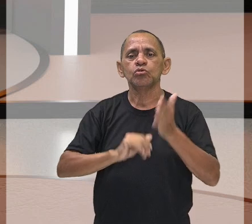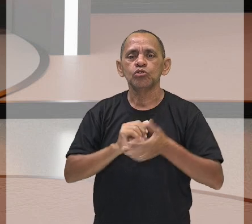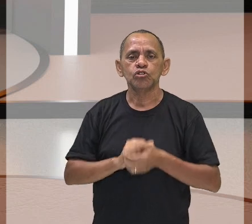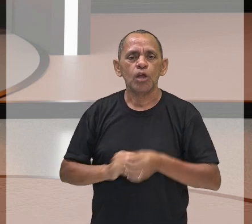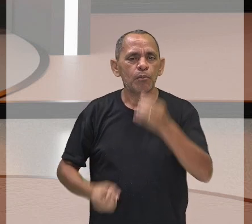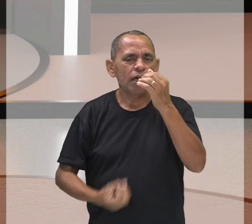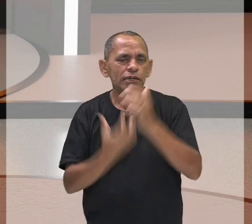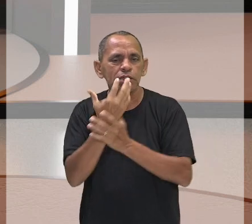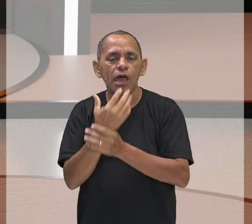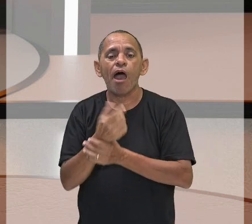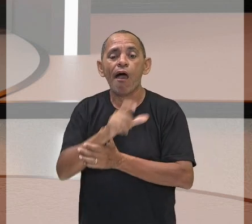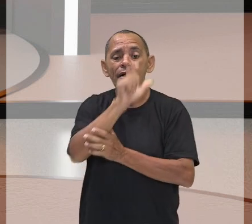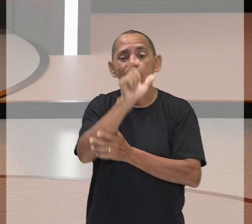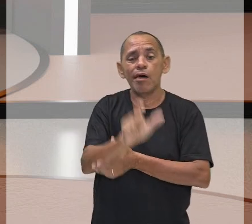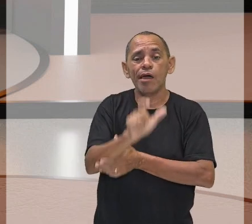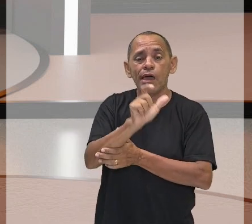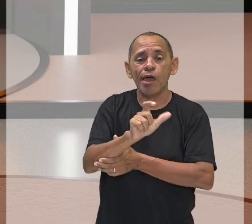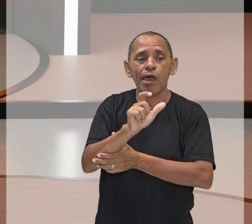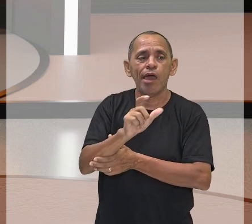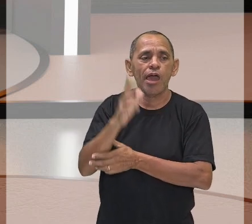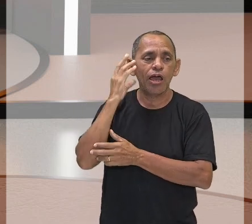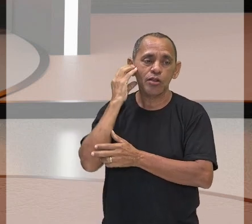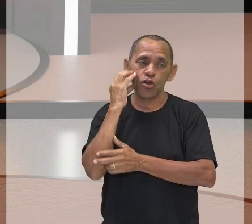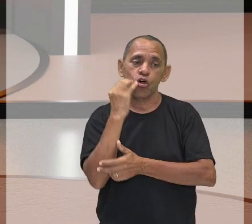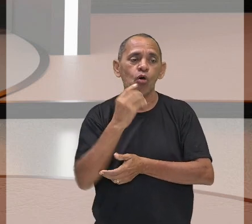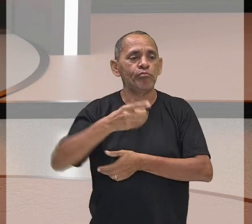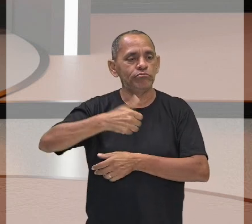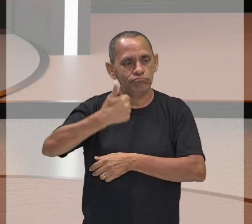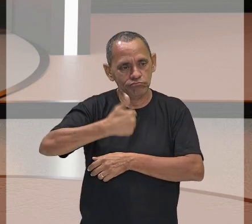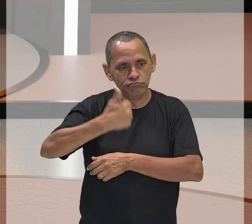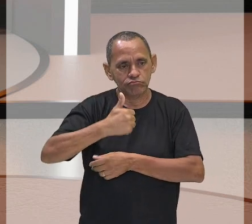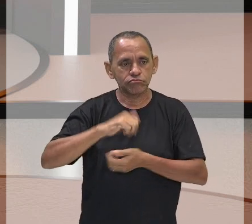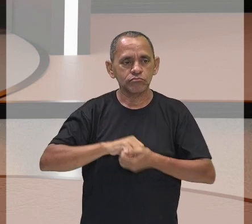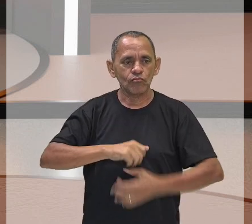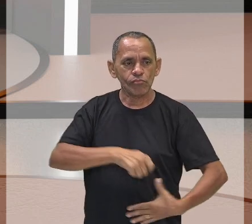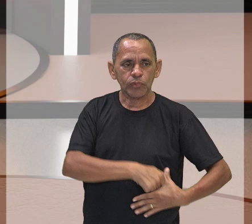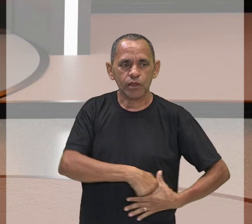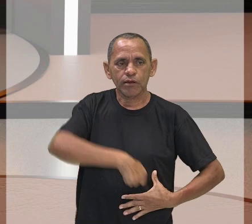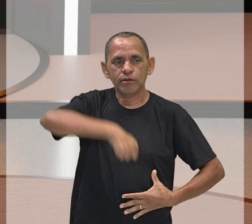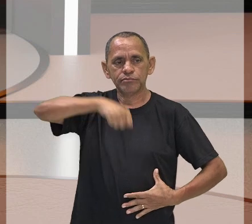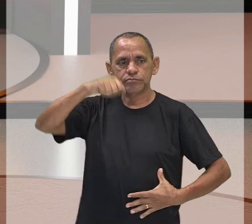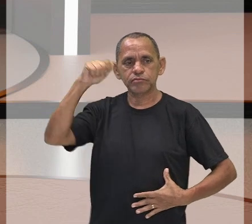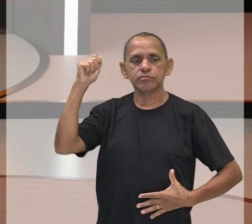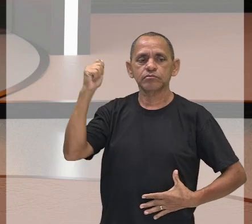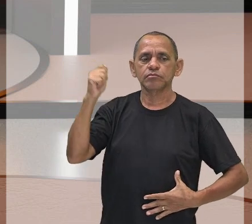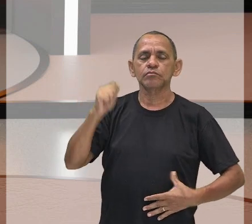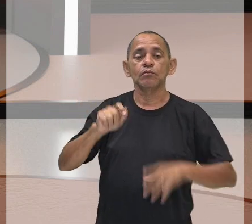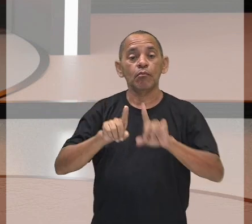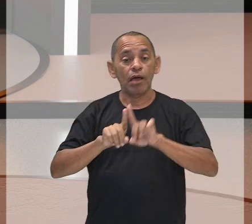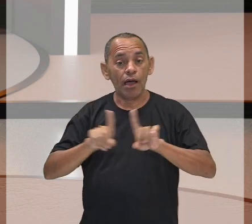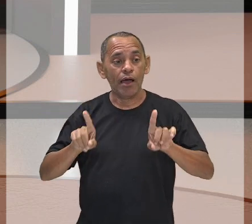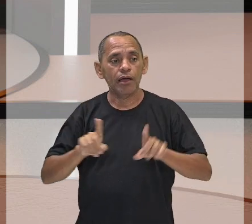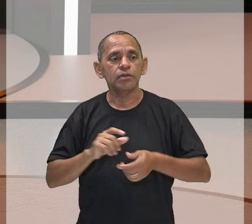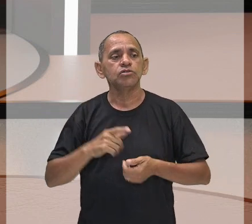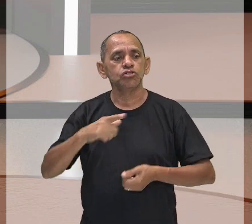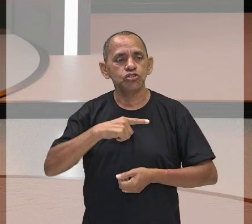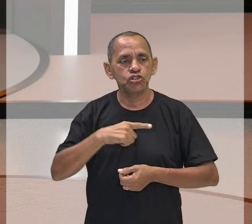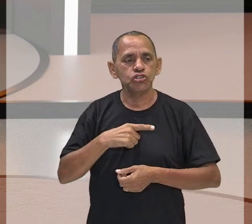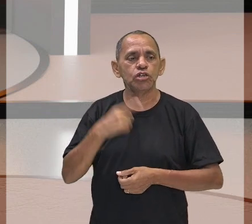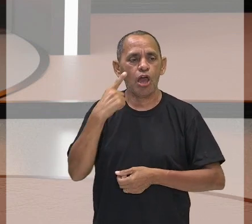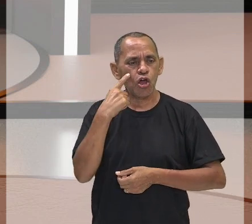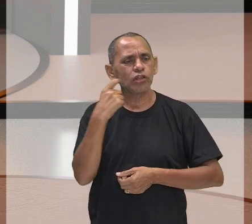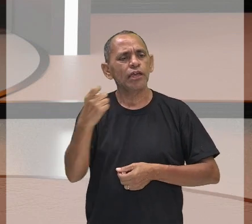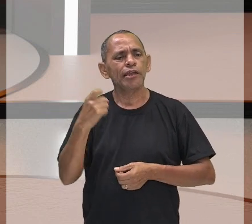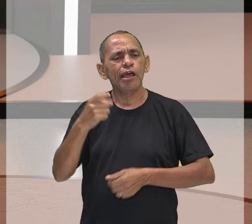grande herói nacional. Mas se a gente analisar um pouquinho mais, a gente vê que existiam interesses obscuros, interesses